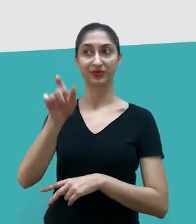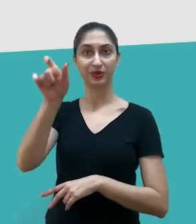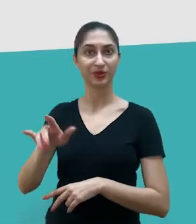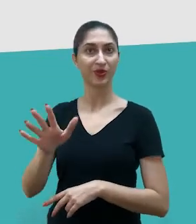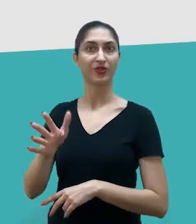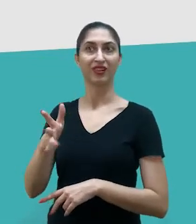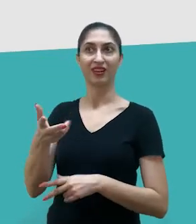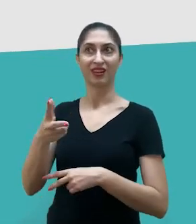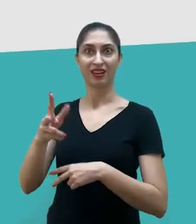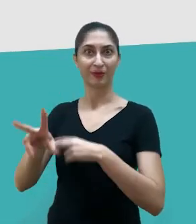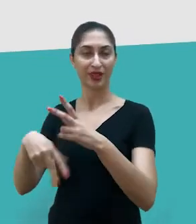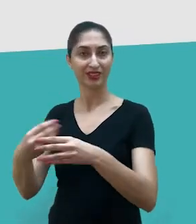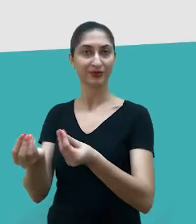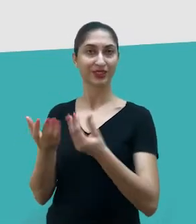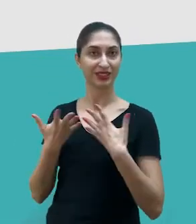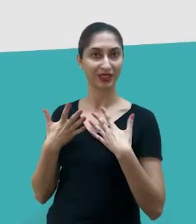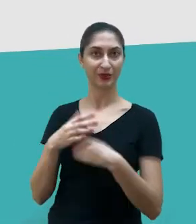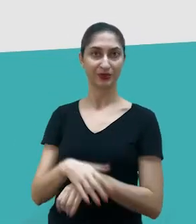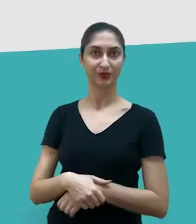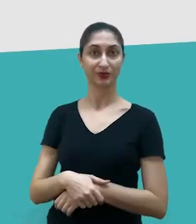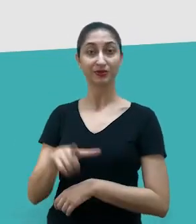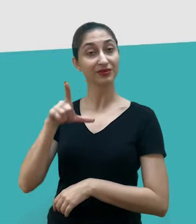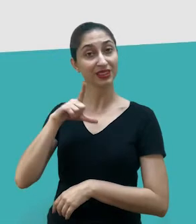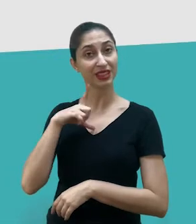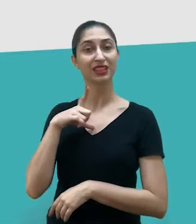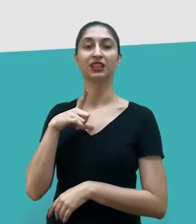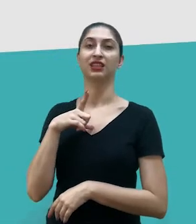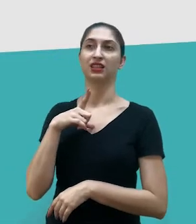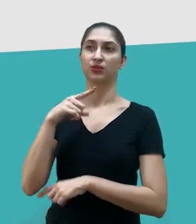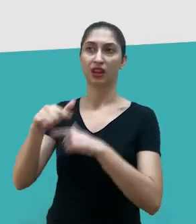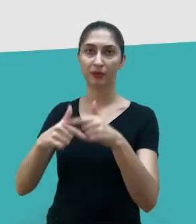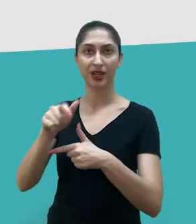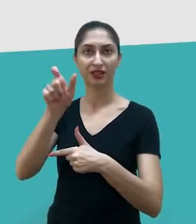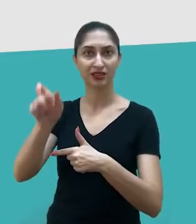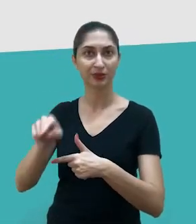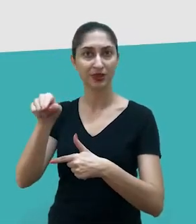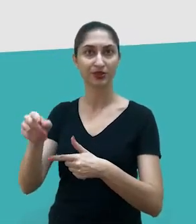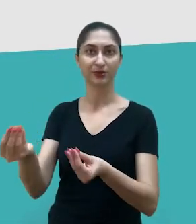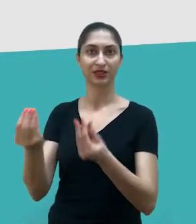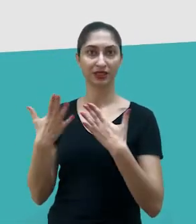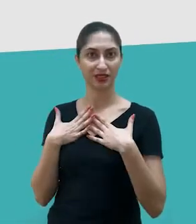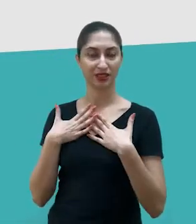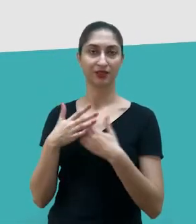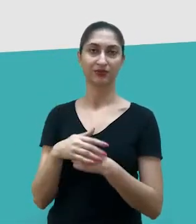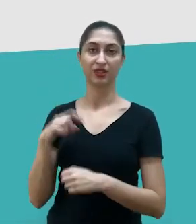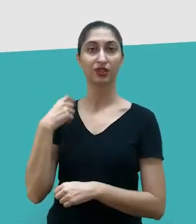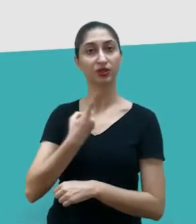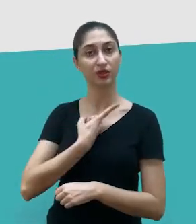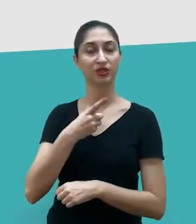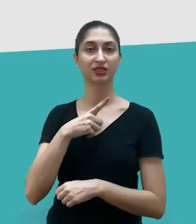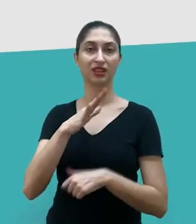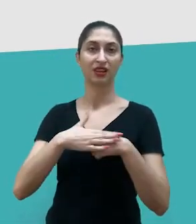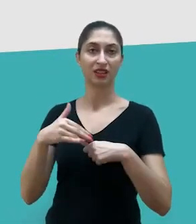né? Custou o suor do nosso trabalho para adquiri-las. Então, nós temos que ter toda uma relação de carinho e afeto